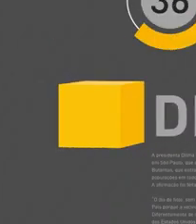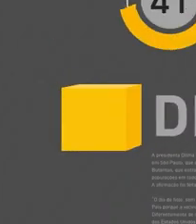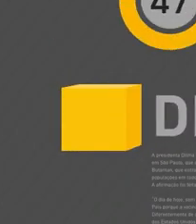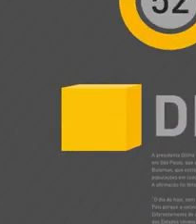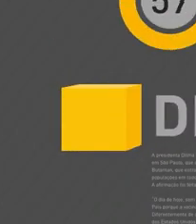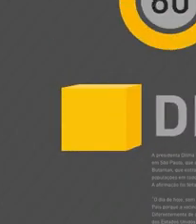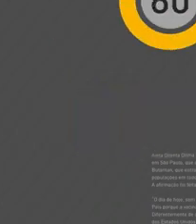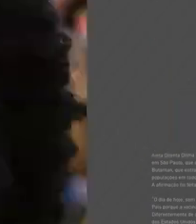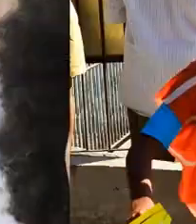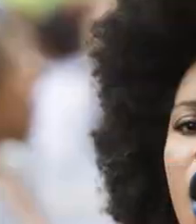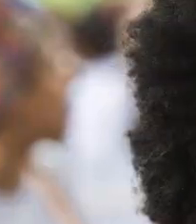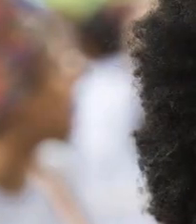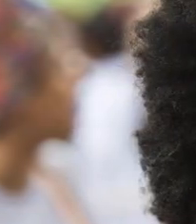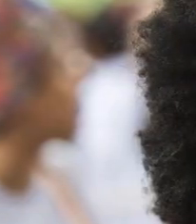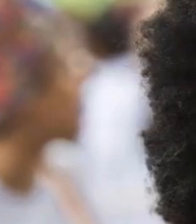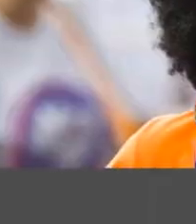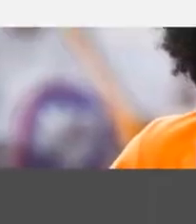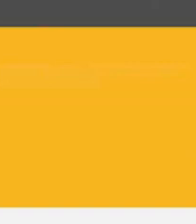Música